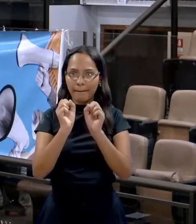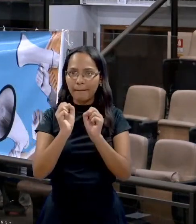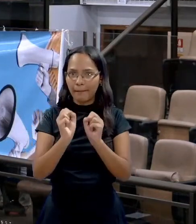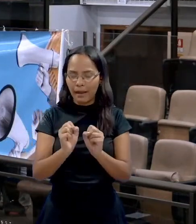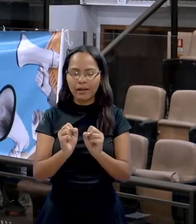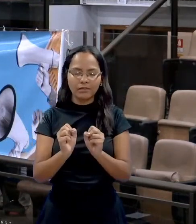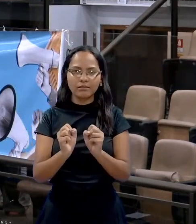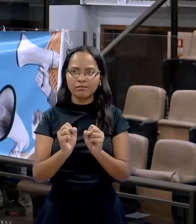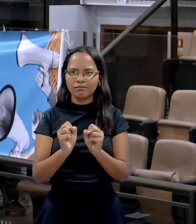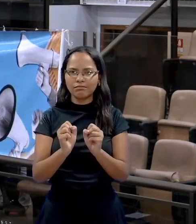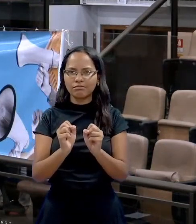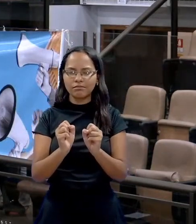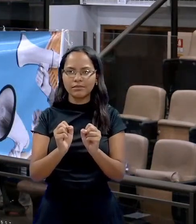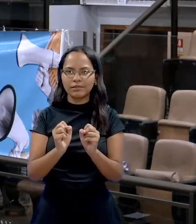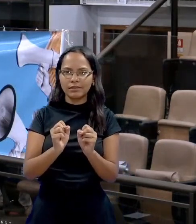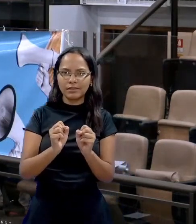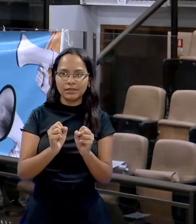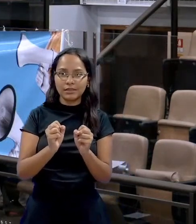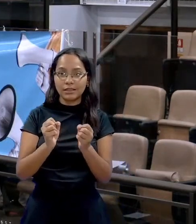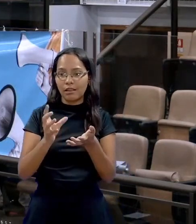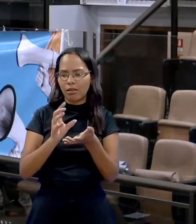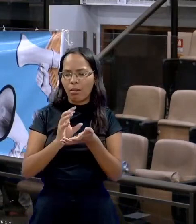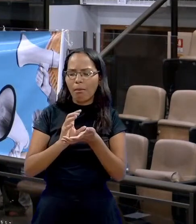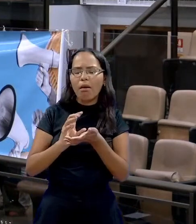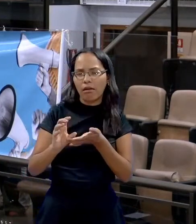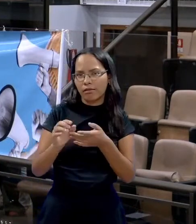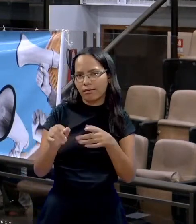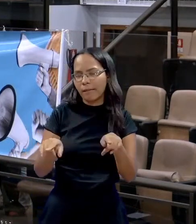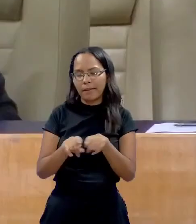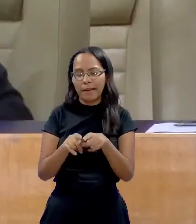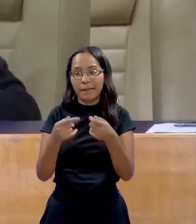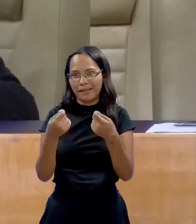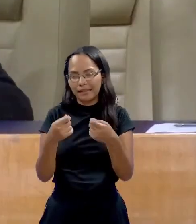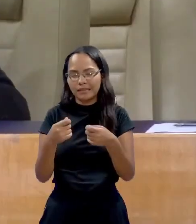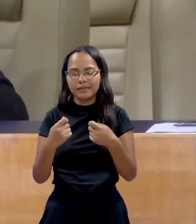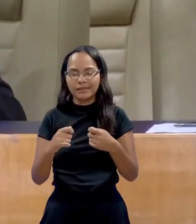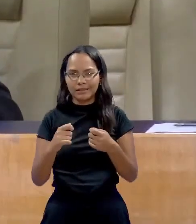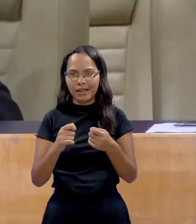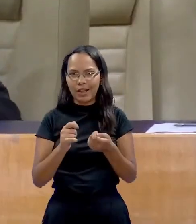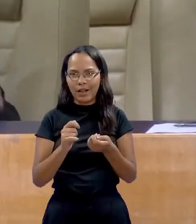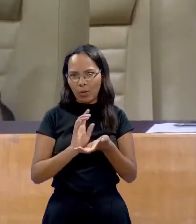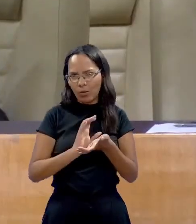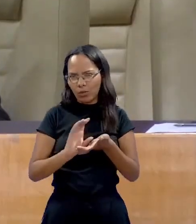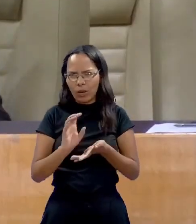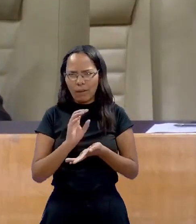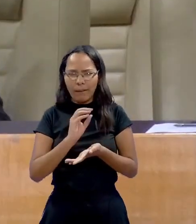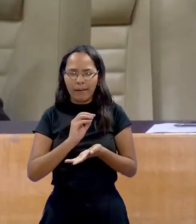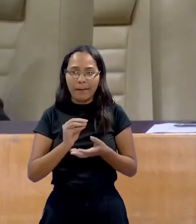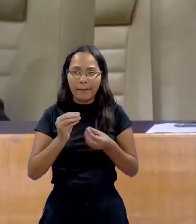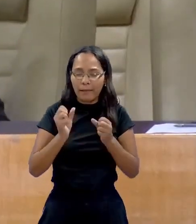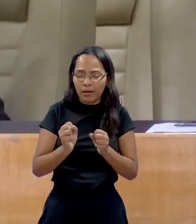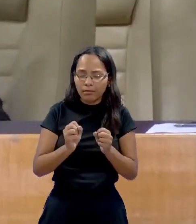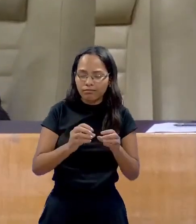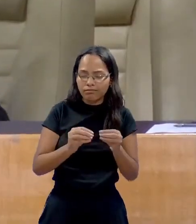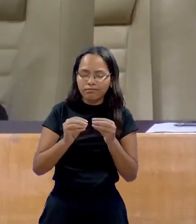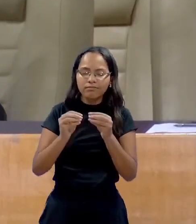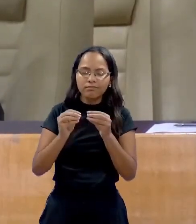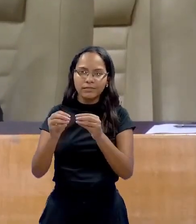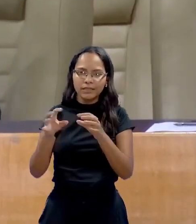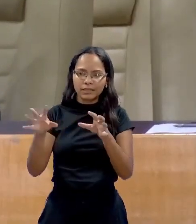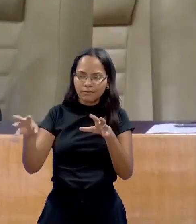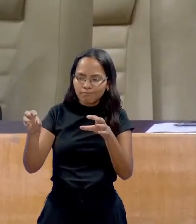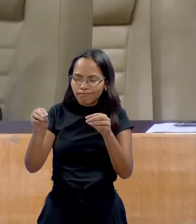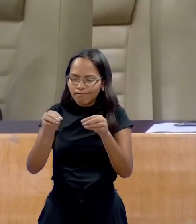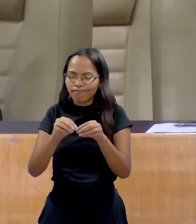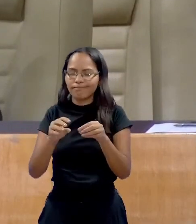do orçamento, que é uma questão também de orçamentária, que possa encaixar a todos